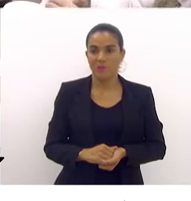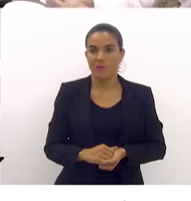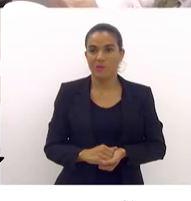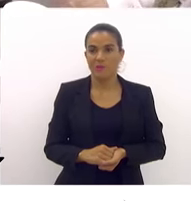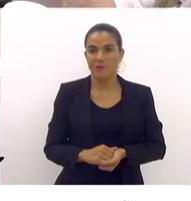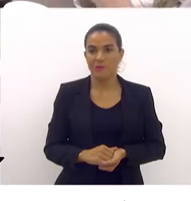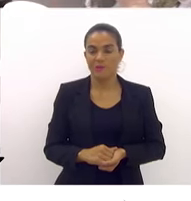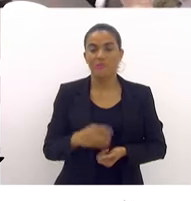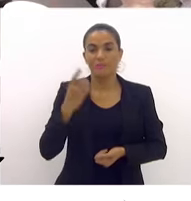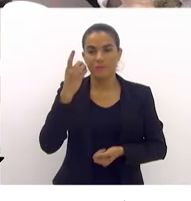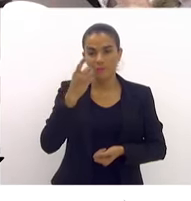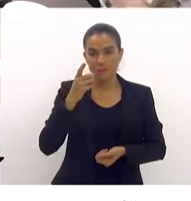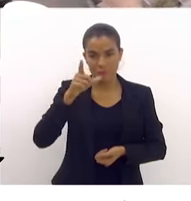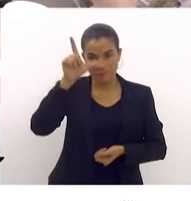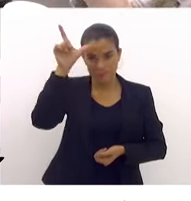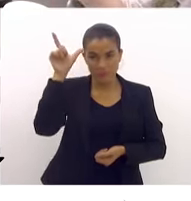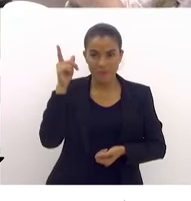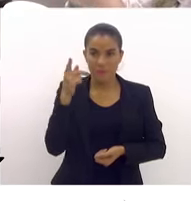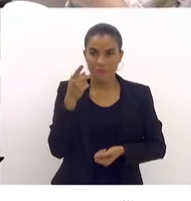Pois não, deputado Luiz Paulo.